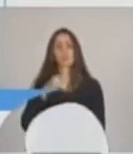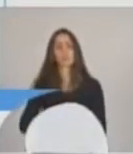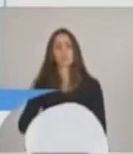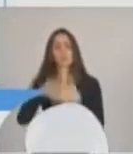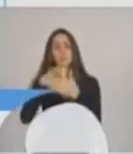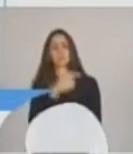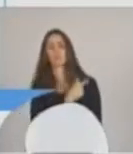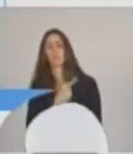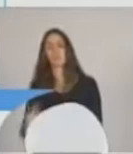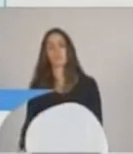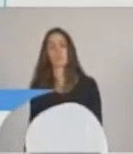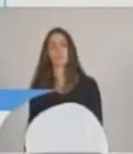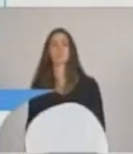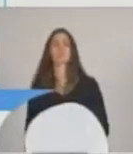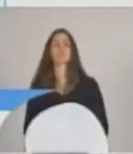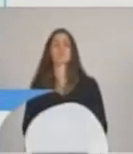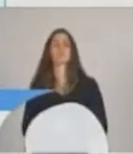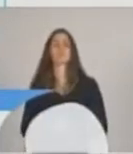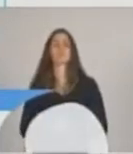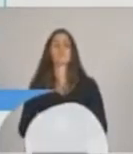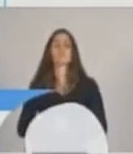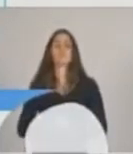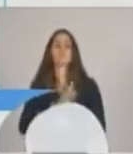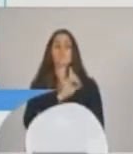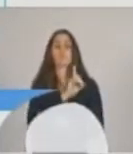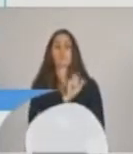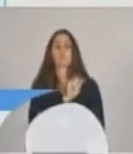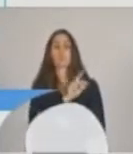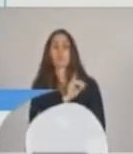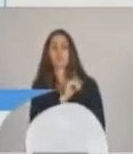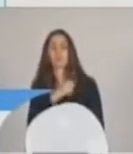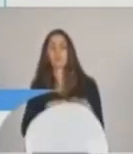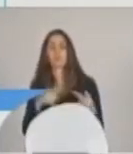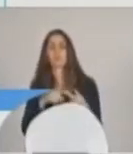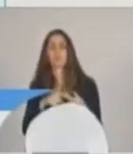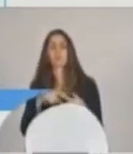deputado Darim, o deputado Marcos Garcia,